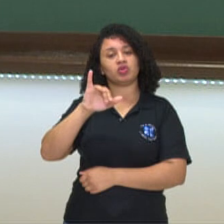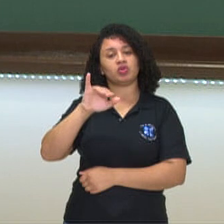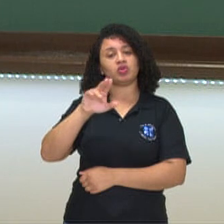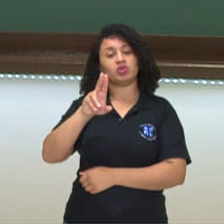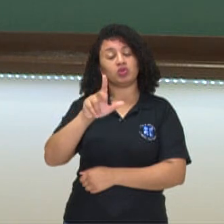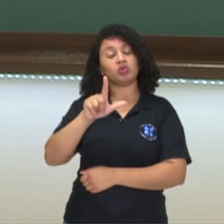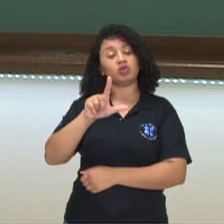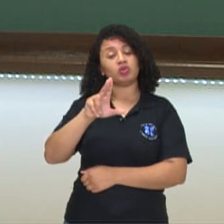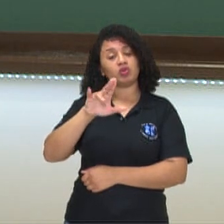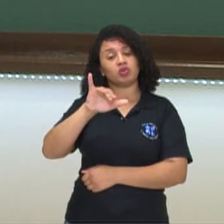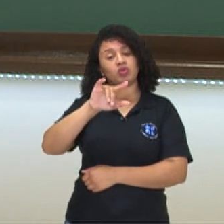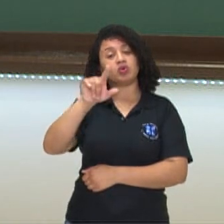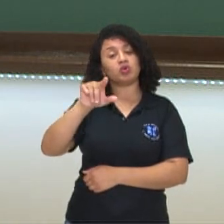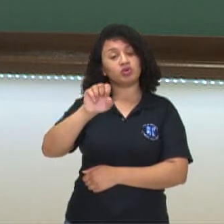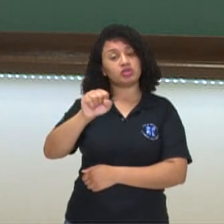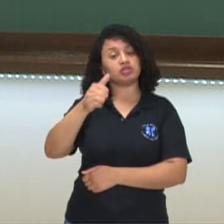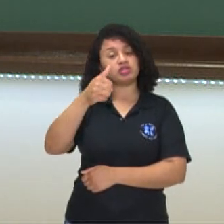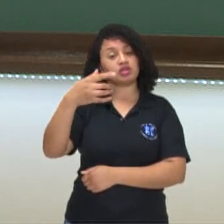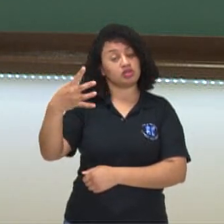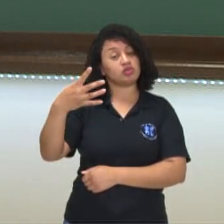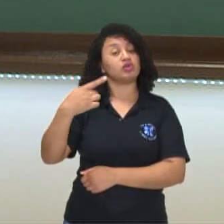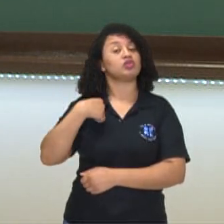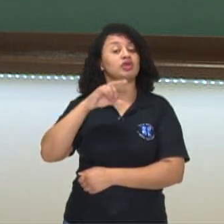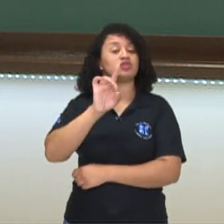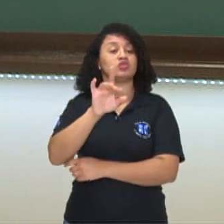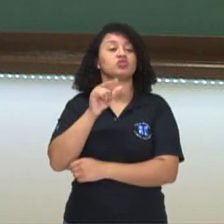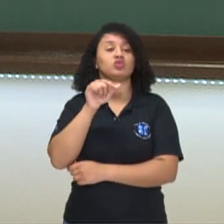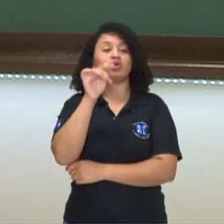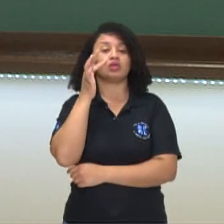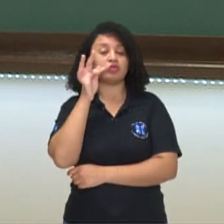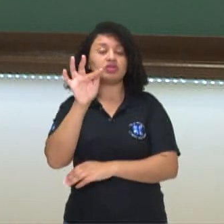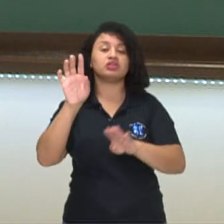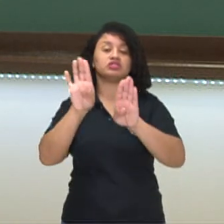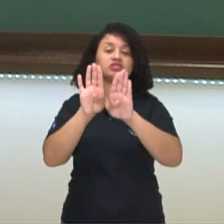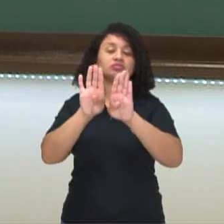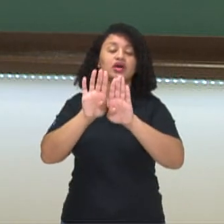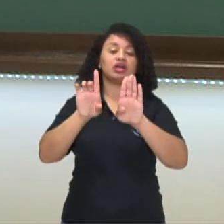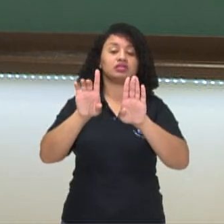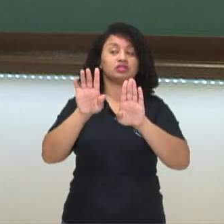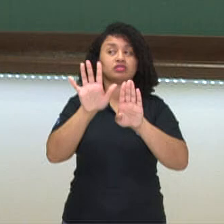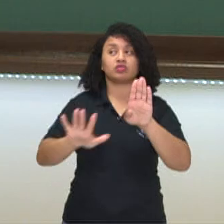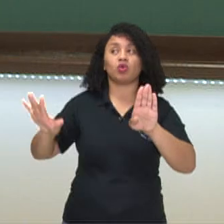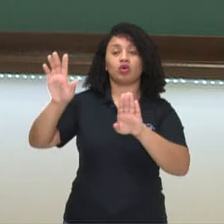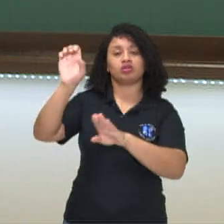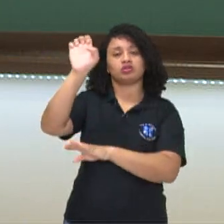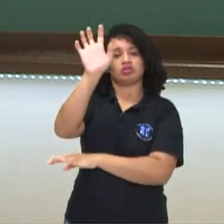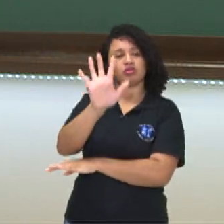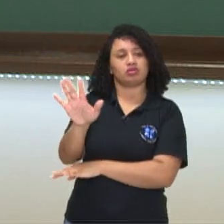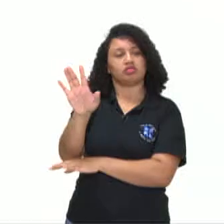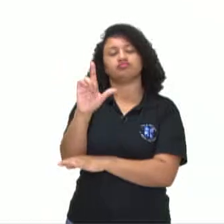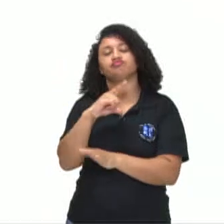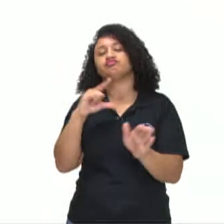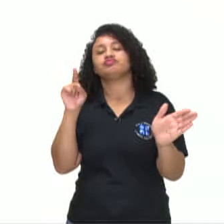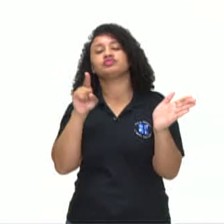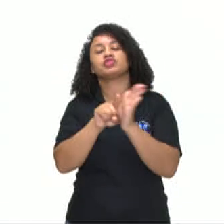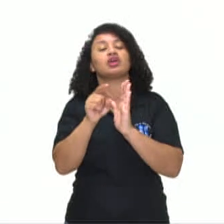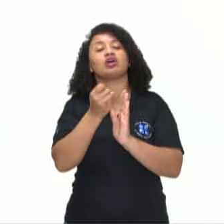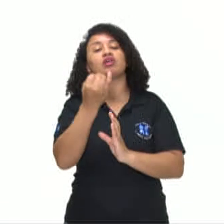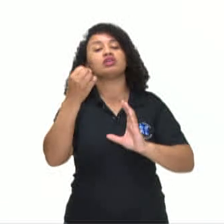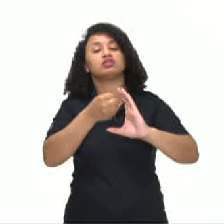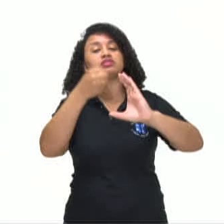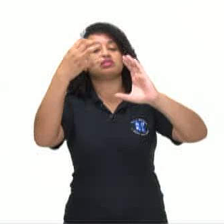na França, como, né, na Europa como um todo. A ele é atribuída a frase "o Estado sou eu", e a gente tem uma pergunta, né? Quais